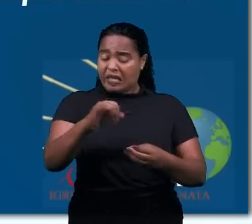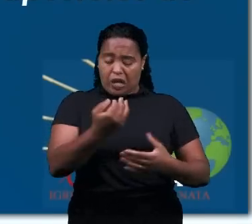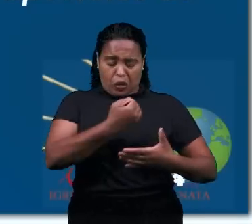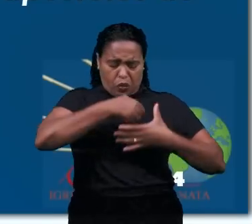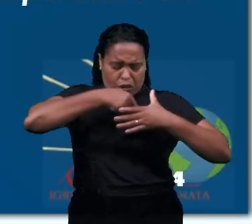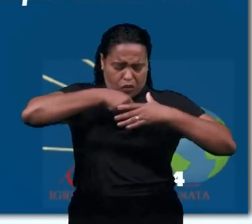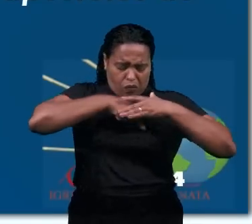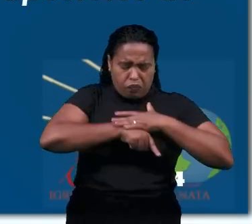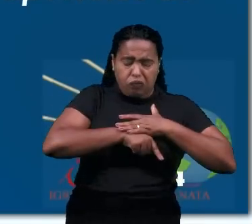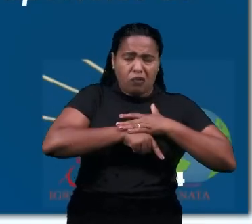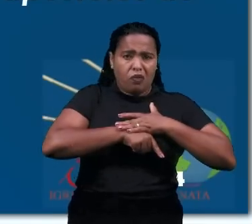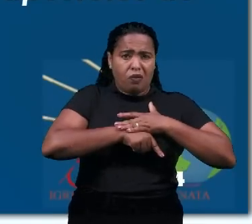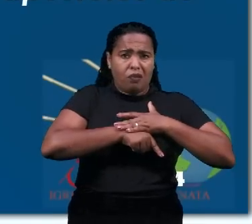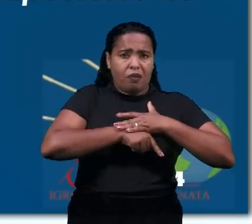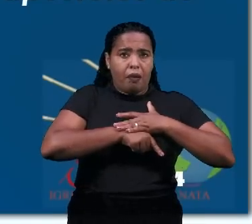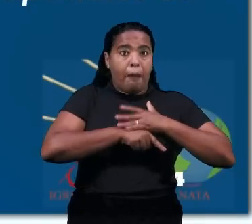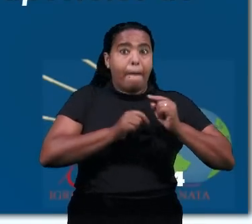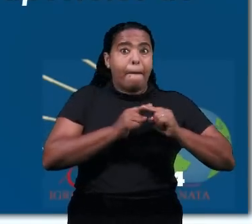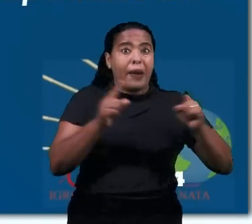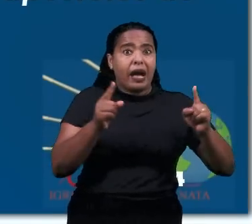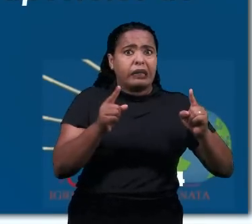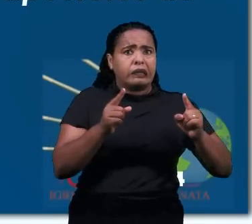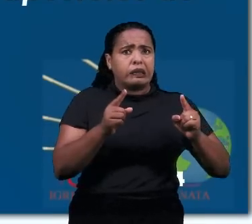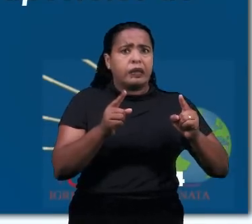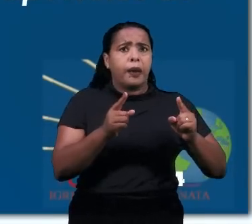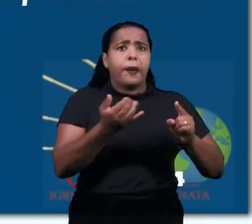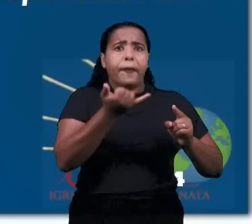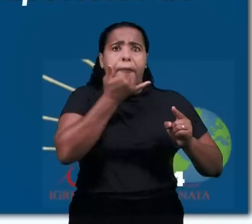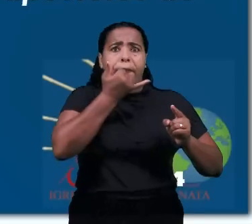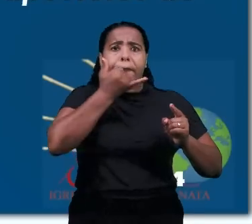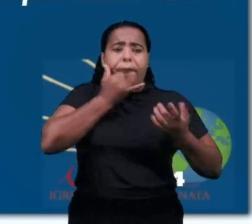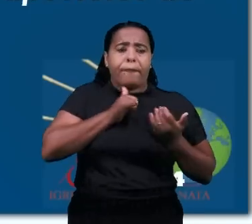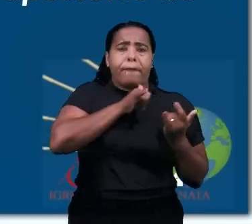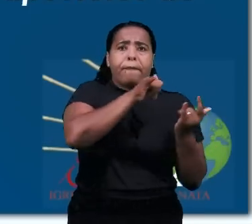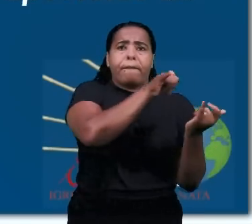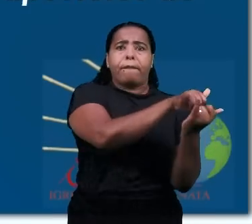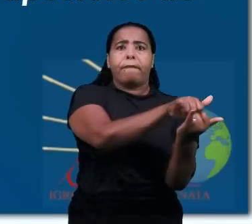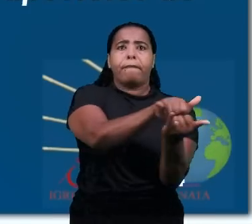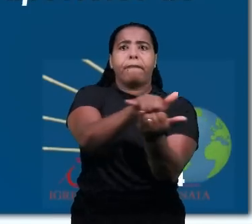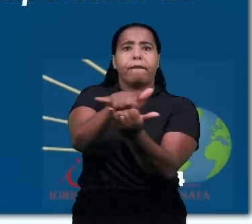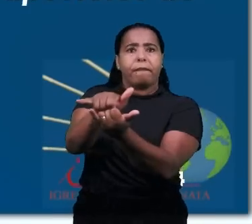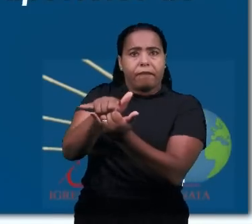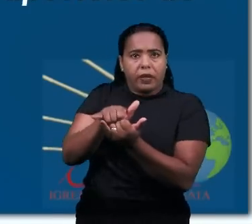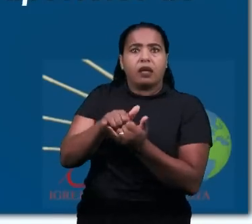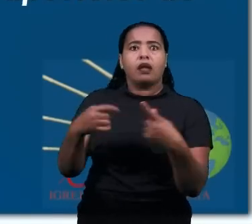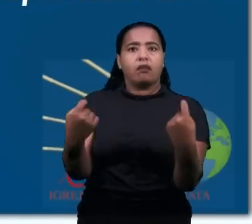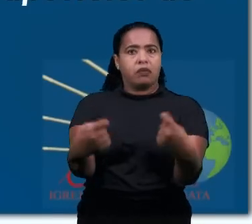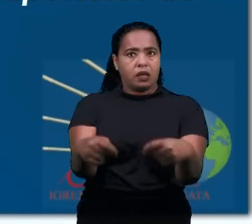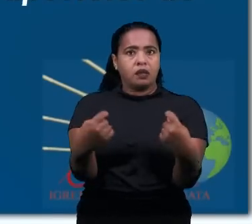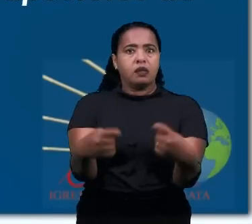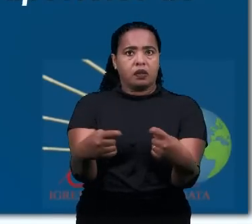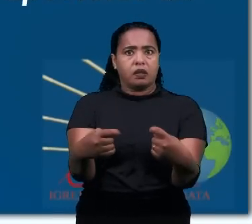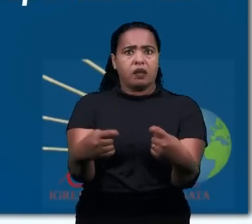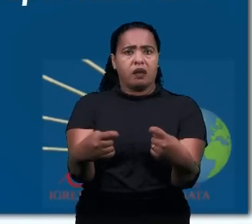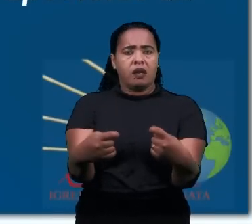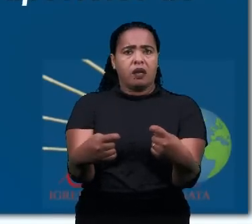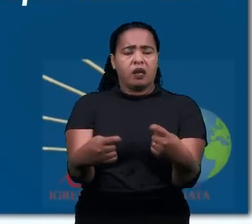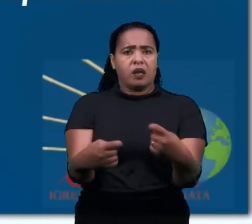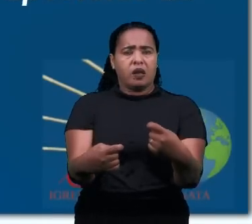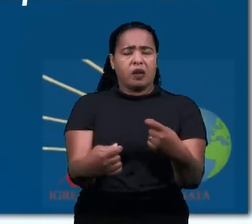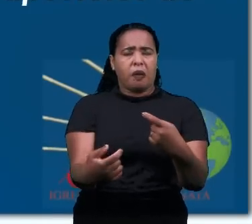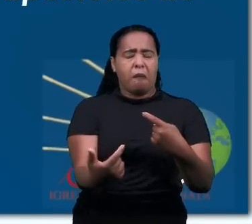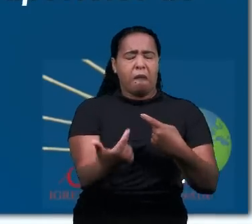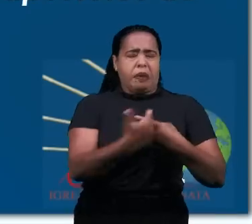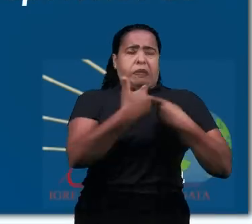não perdoardes cada um a seu irmão as suas ofensas. É necessário